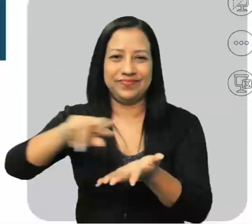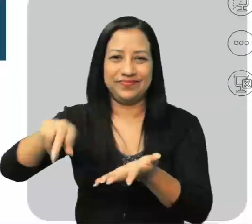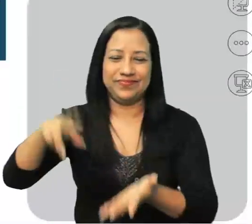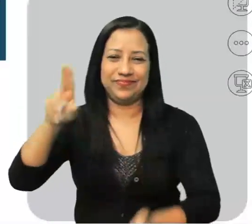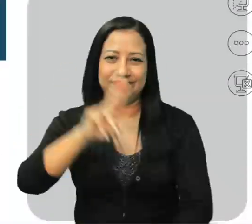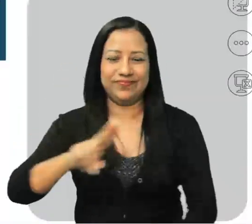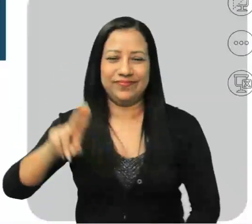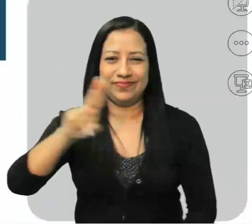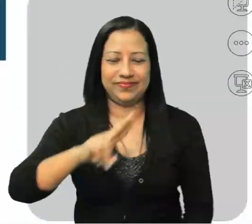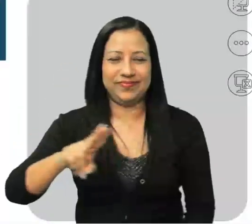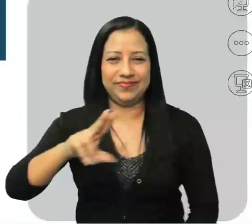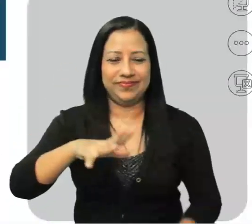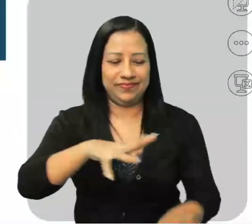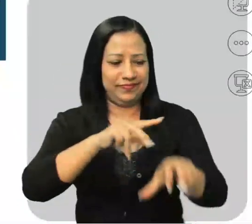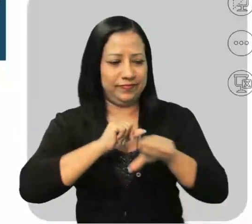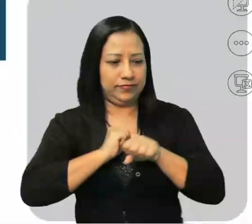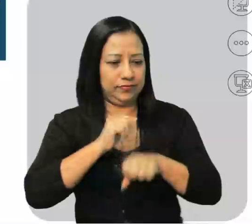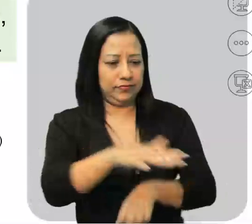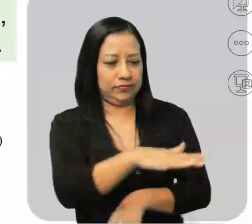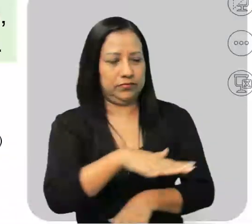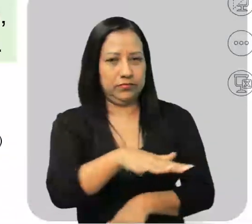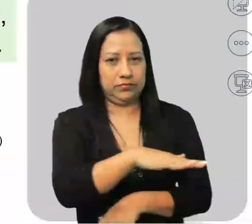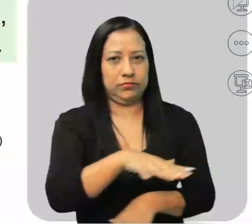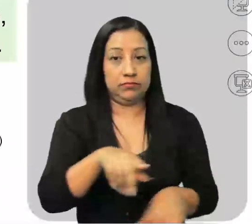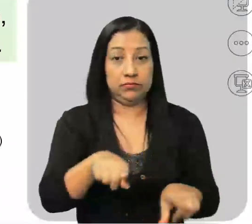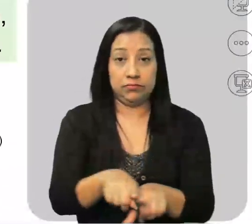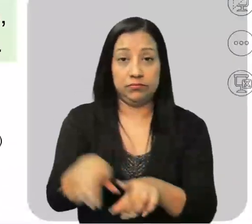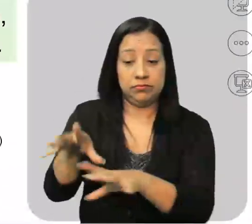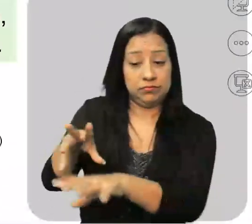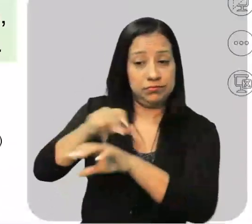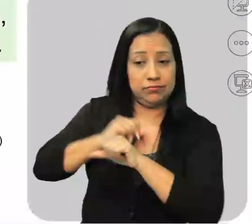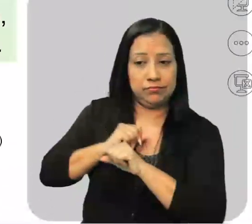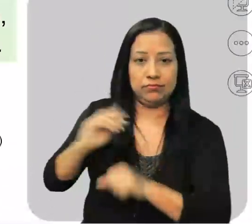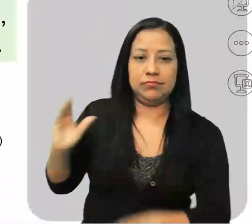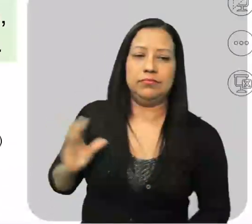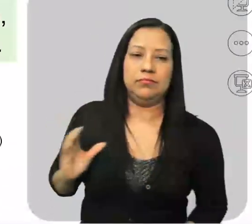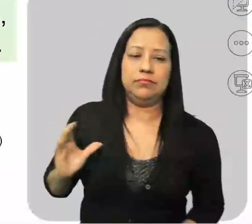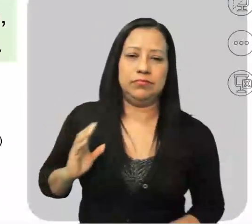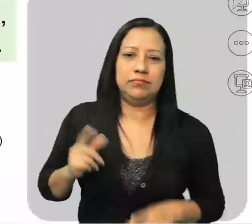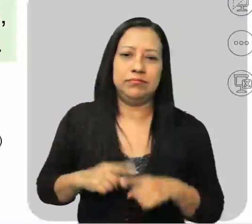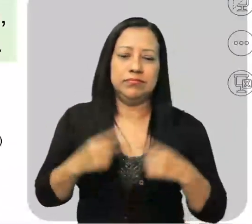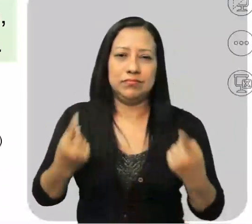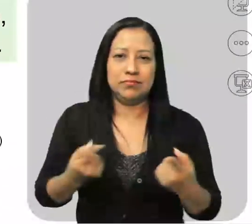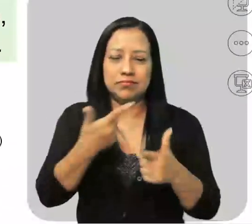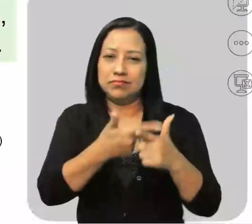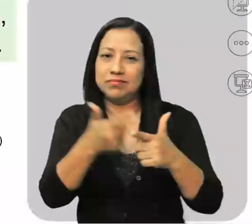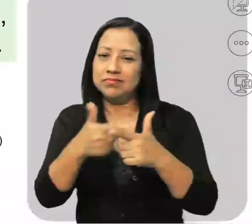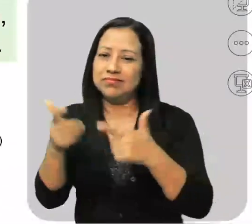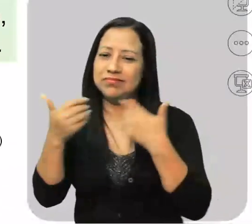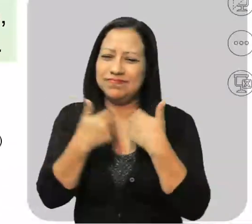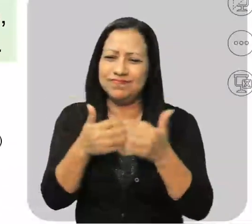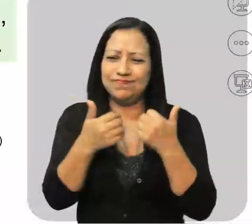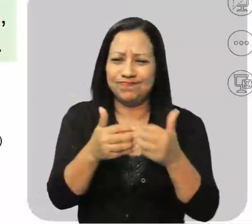que determinam as várias formas de uso e apropriação do espaço rural e urbano.